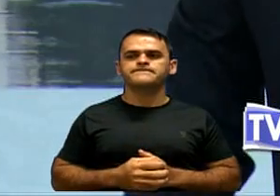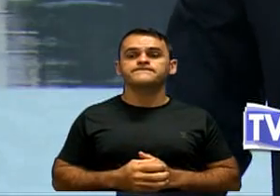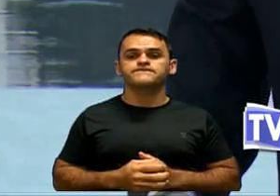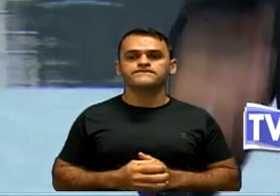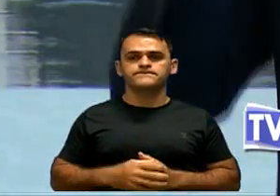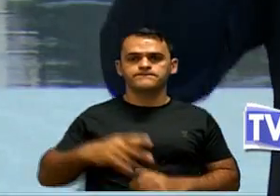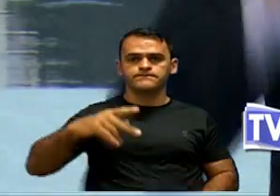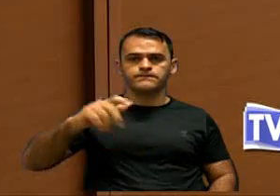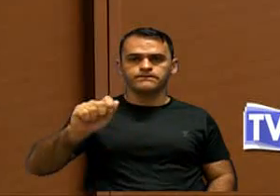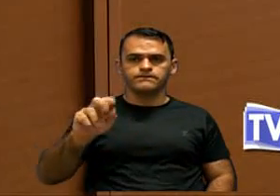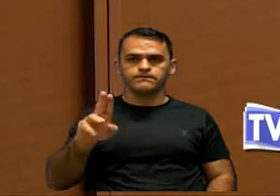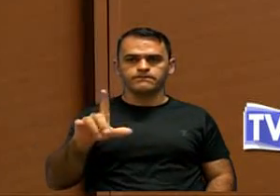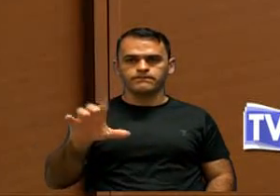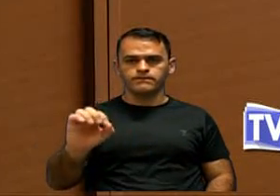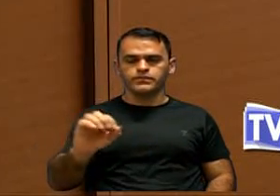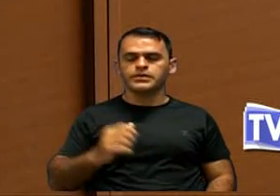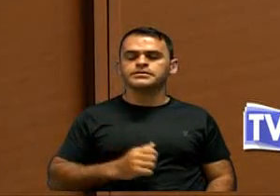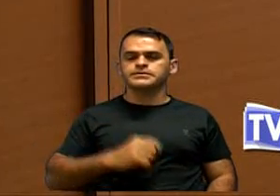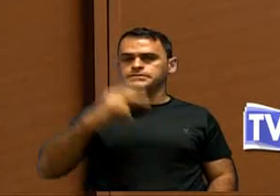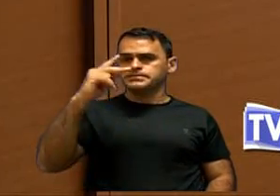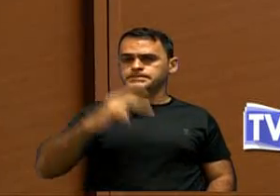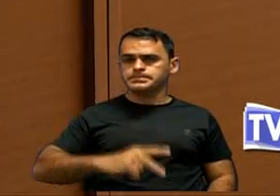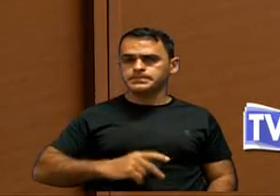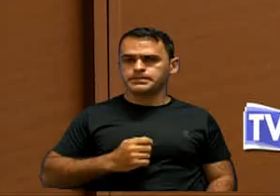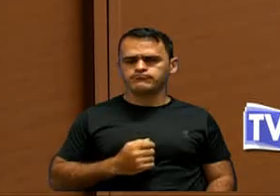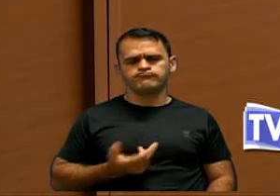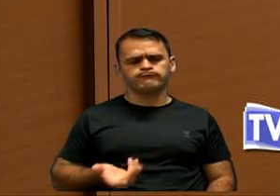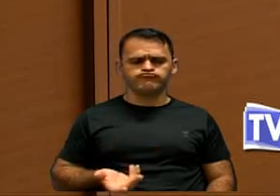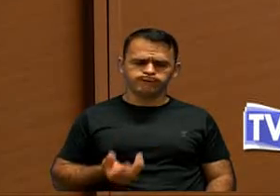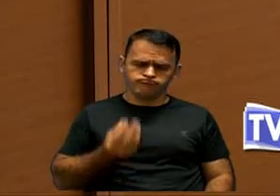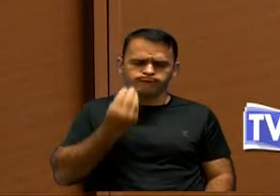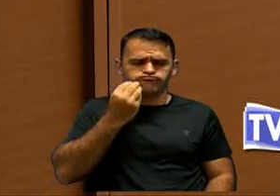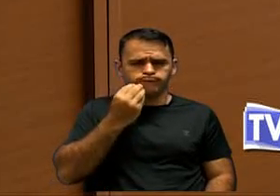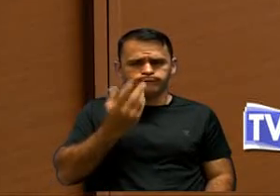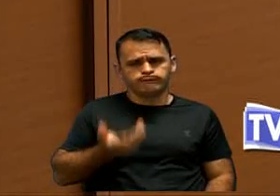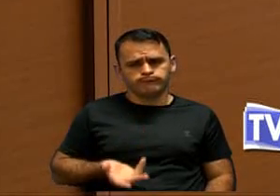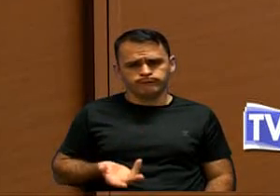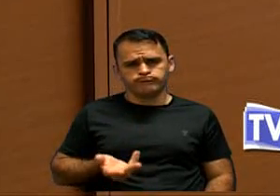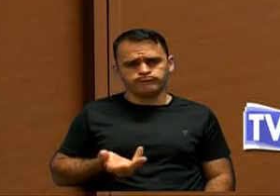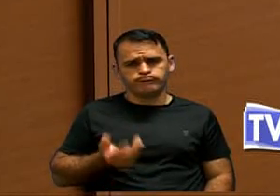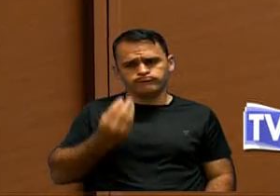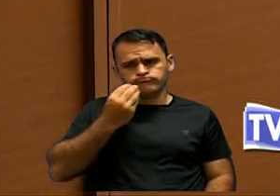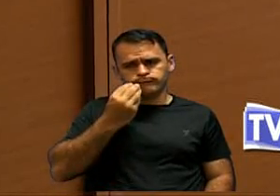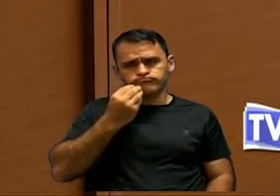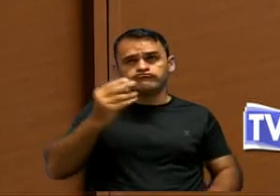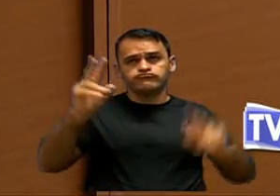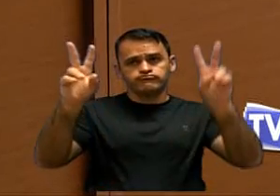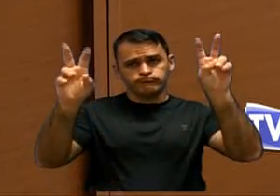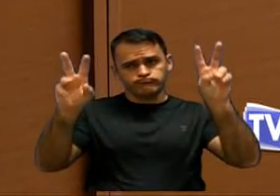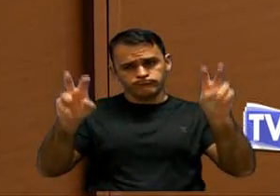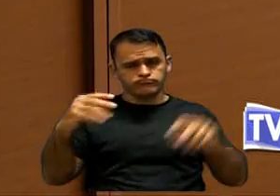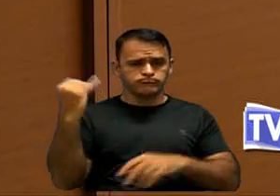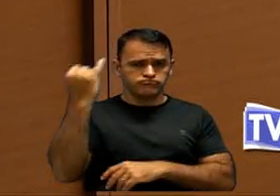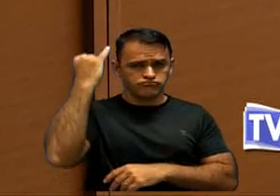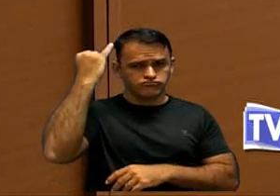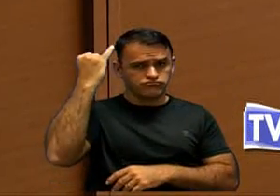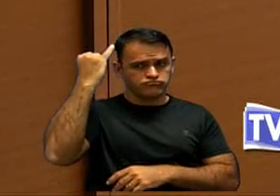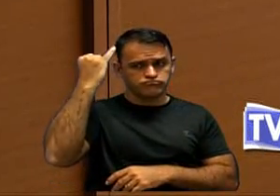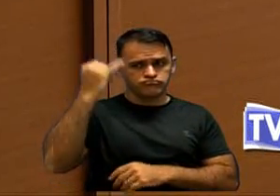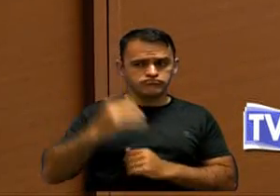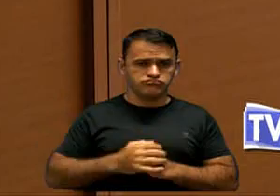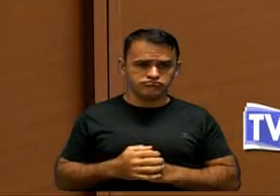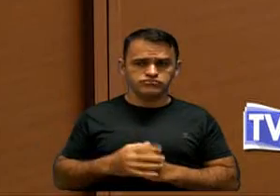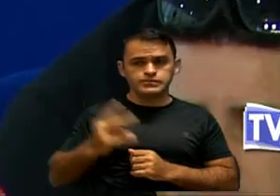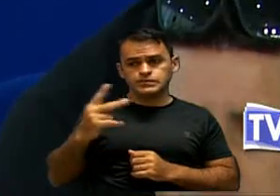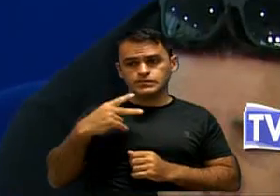É Paulo. Presidente, obviamente que a temática é importante. Não tenha dúvida que